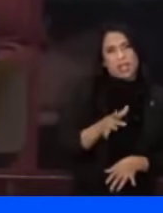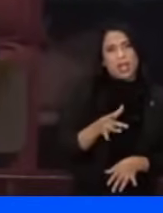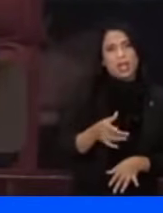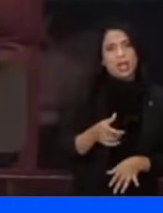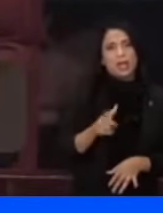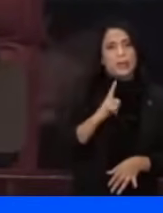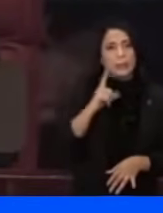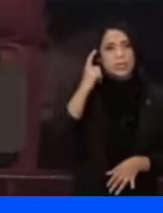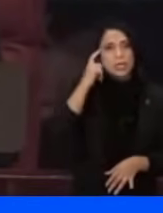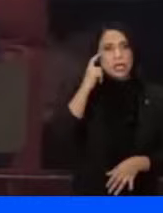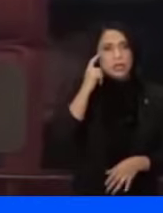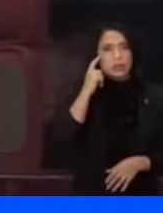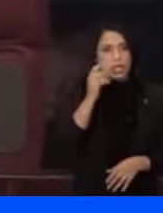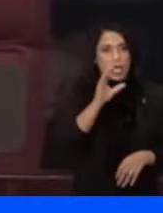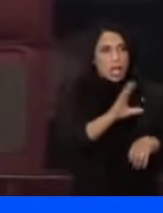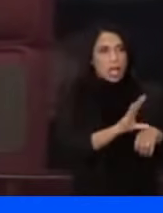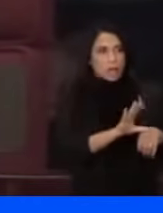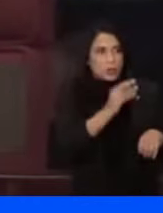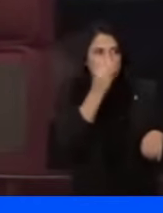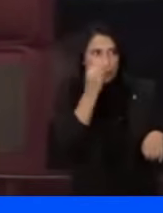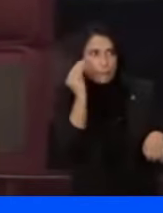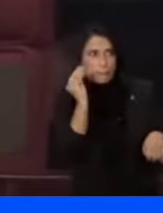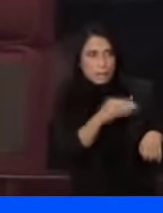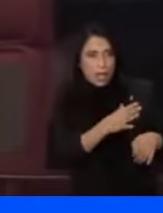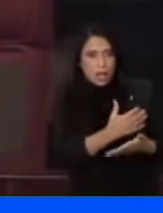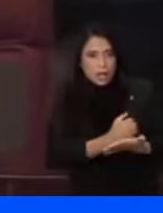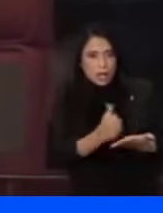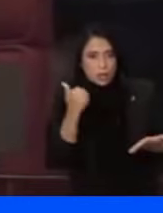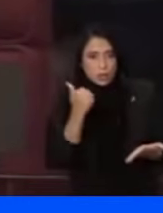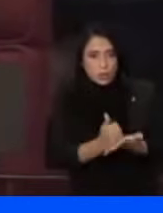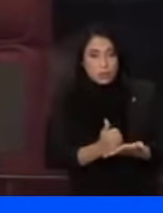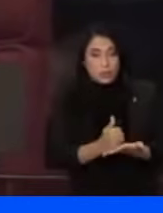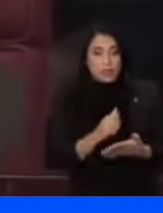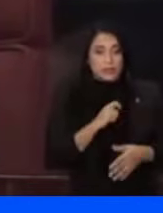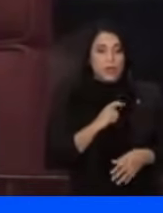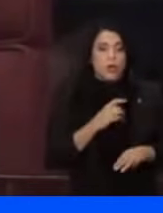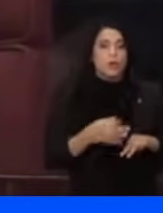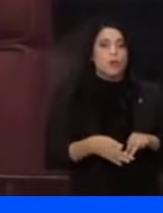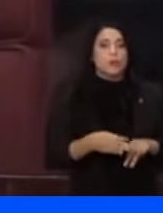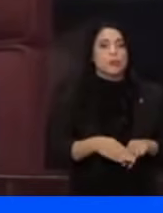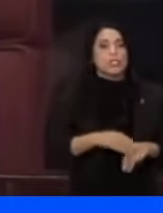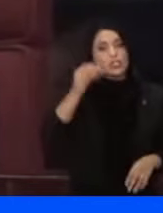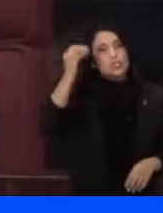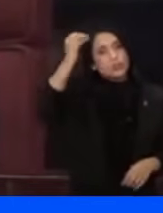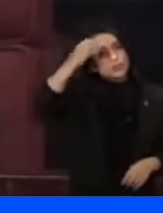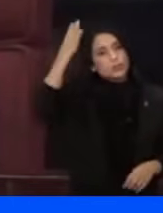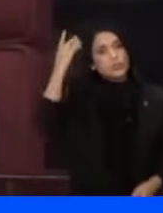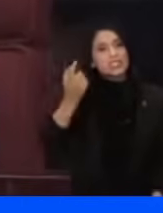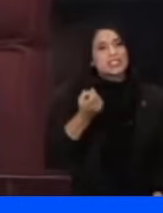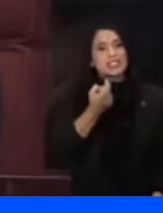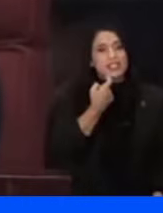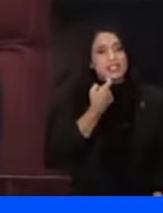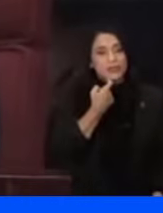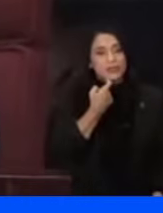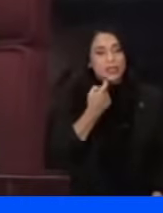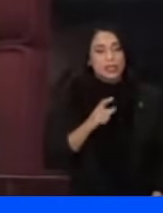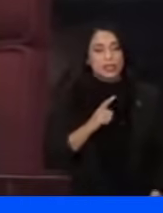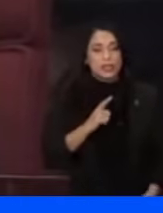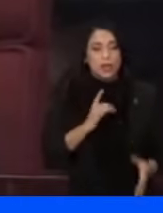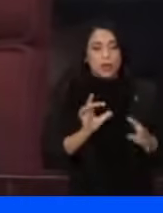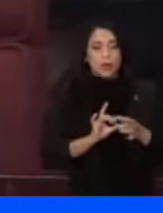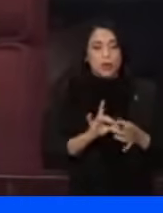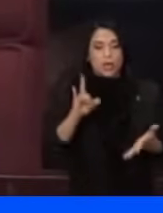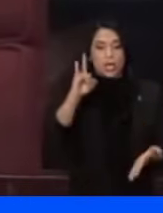a Constituição e partir para o golpismo. O ministro Fux, numa sexta-feira, recebeu a ação, concedeu a